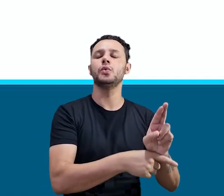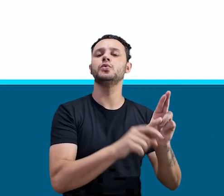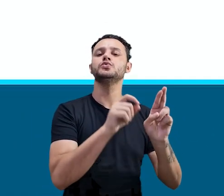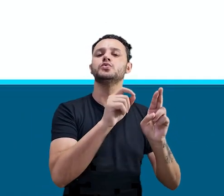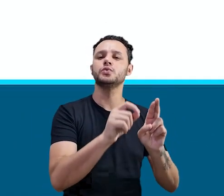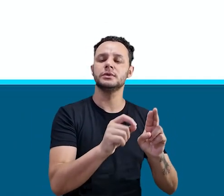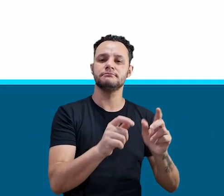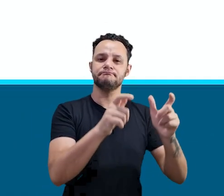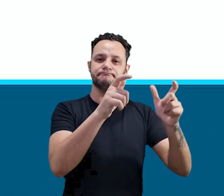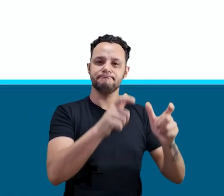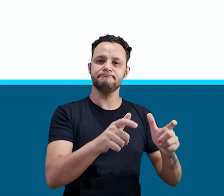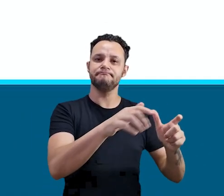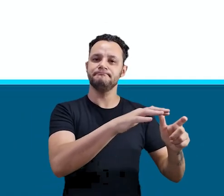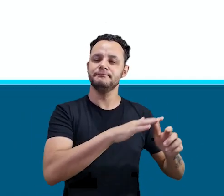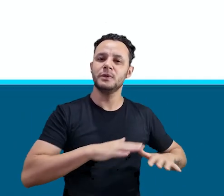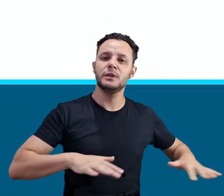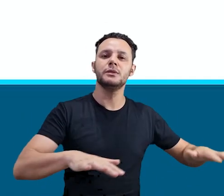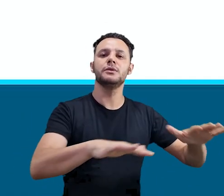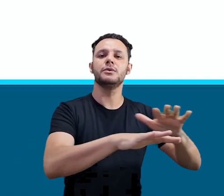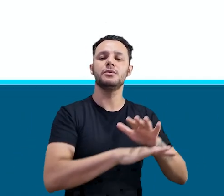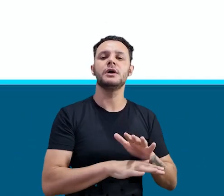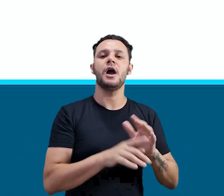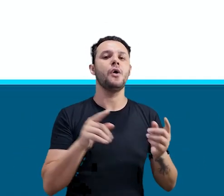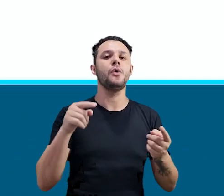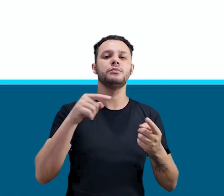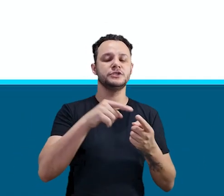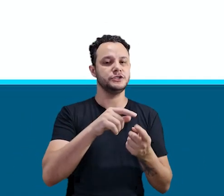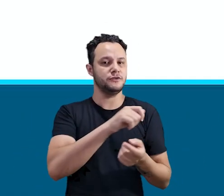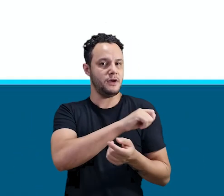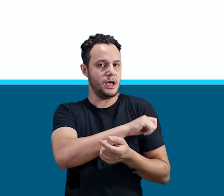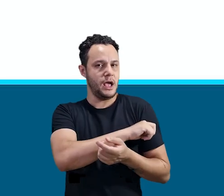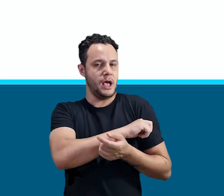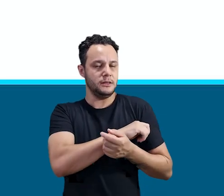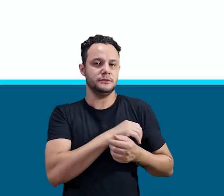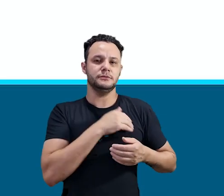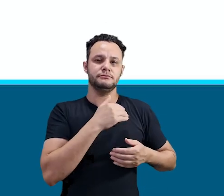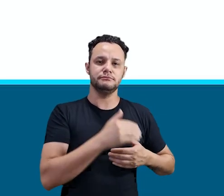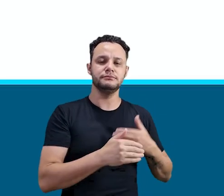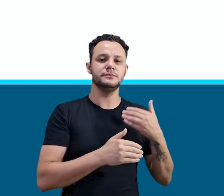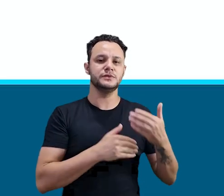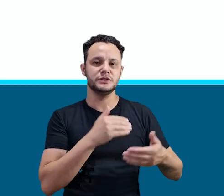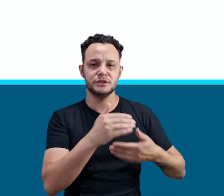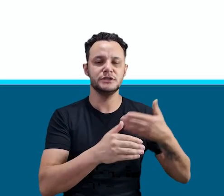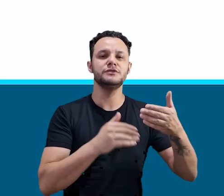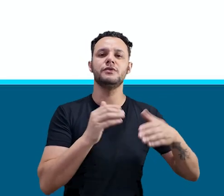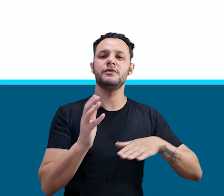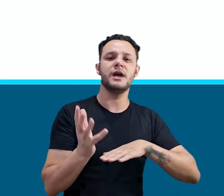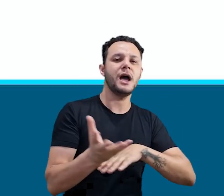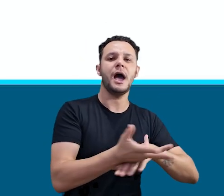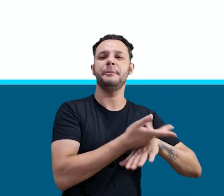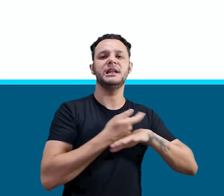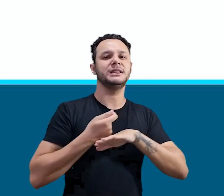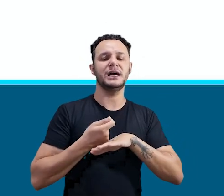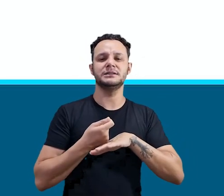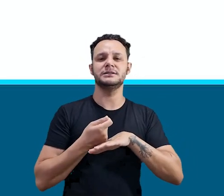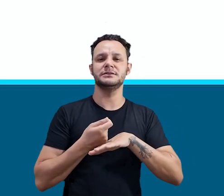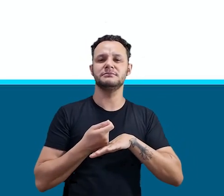especificamente, é um ambiente que vai desenvolver no estudante as habilidades que eu estou chamando